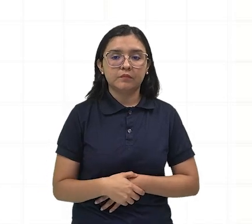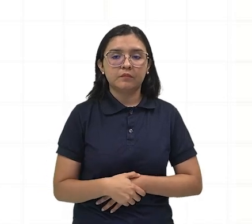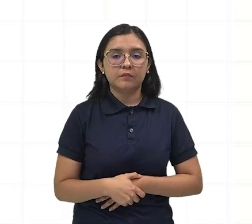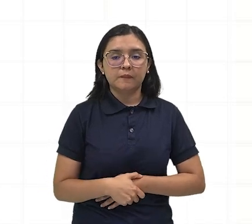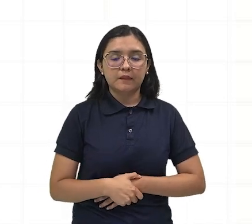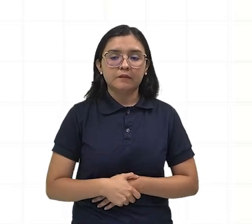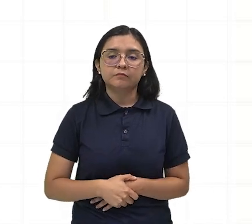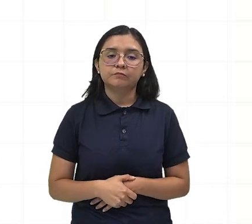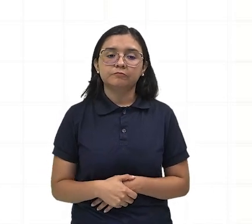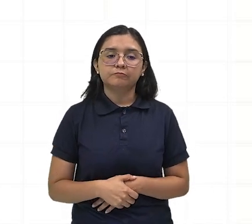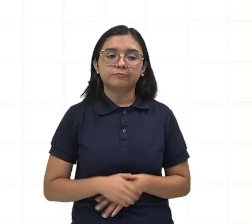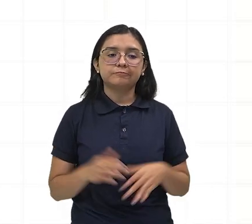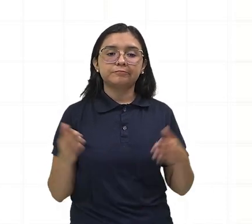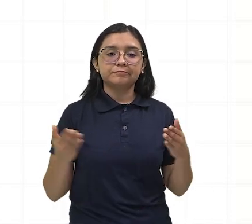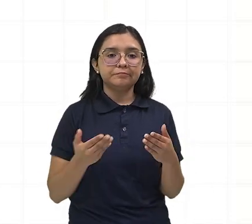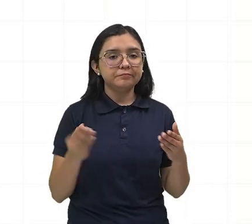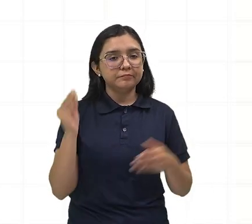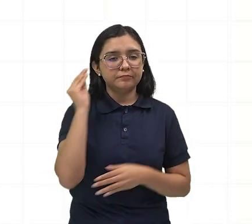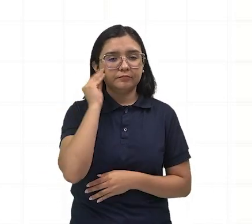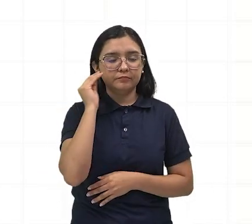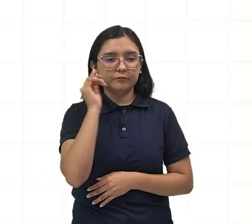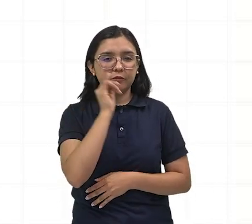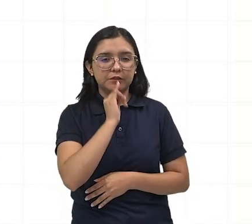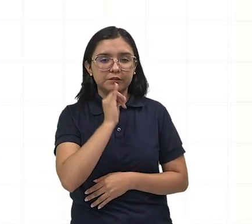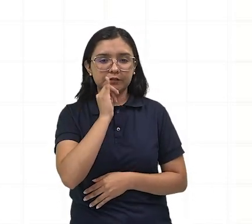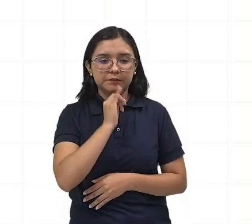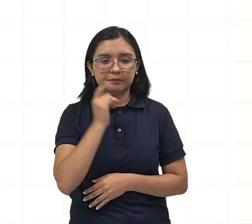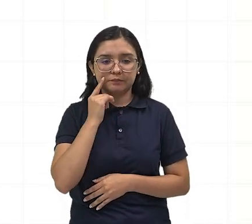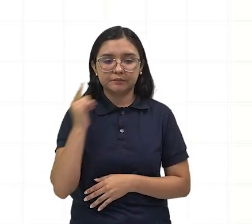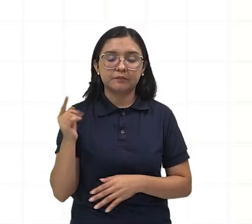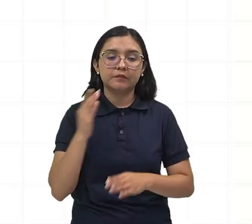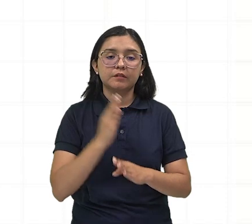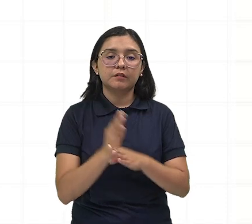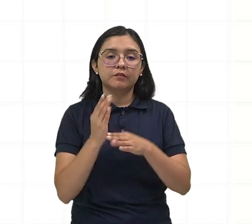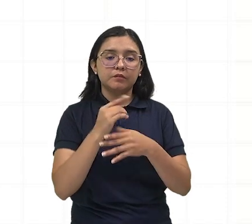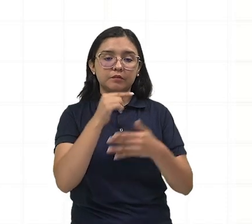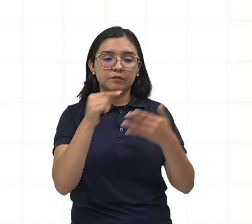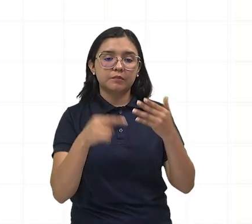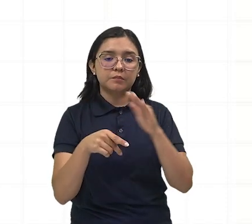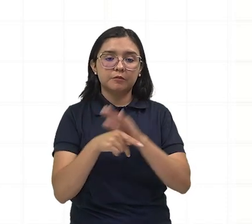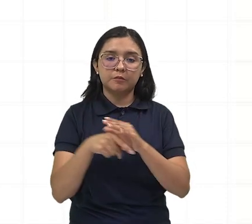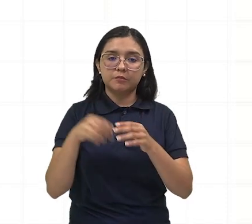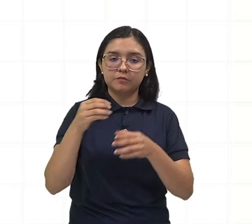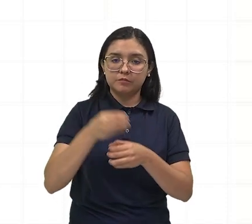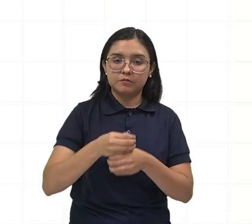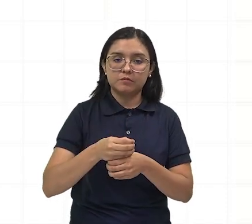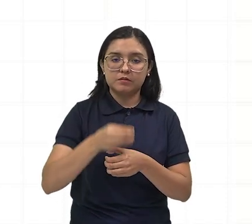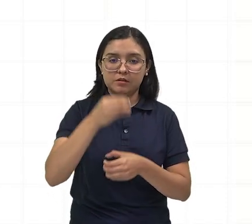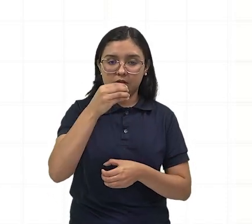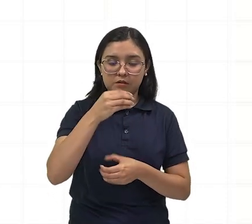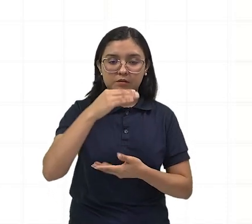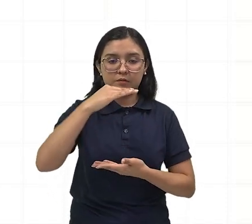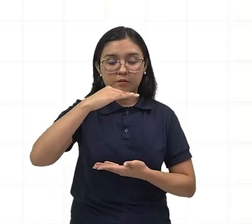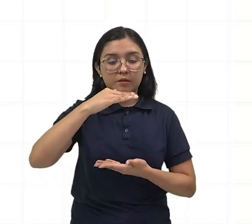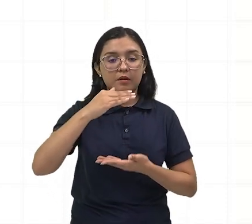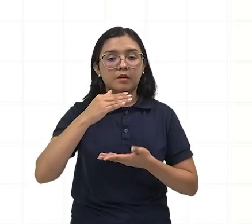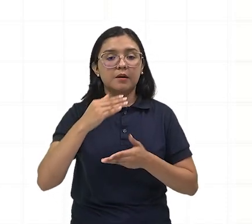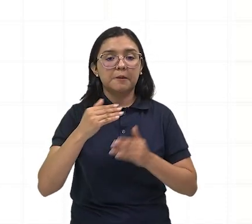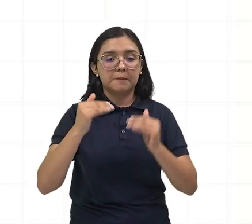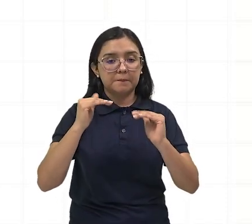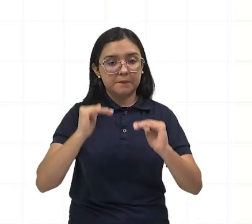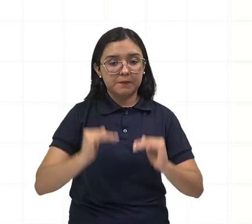E nós podemos verificar aqui no nosso exemplo, ó, identifique os elementos do cilindro abaixo. Então, nós temos aqui duas letrinhas,